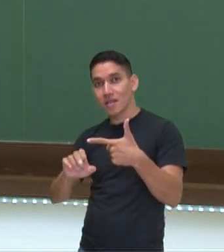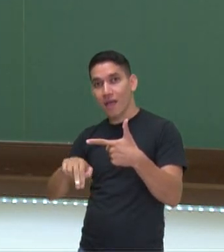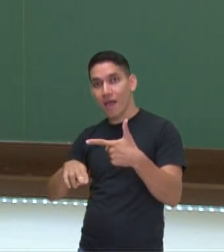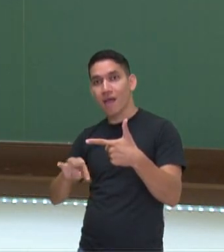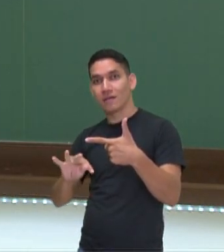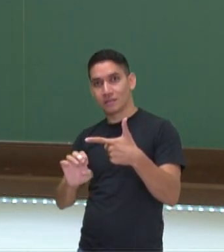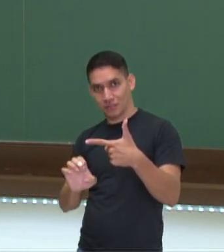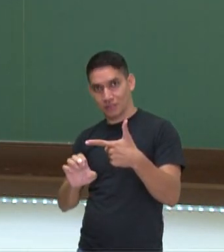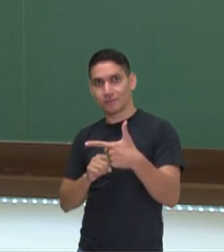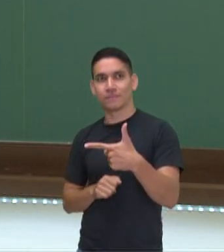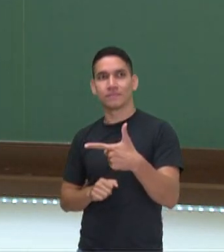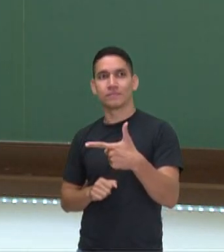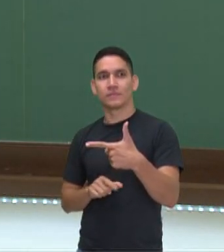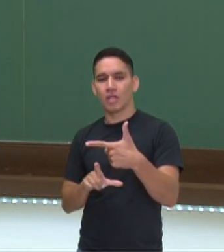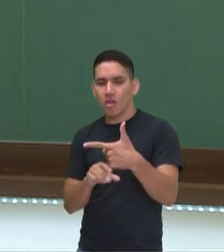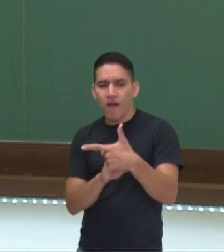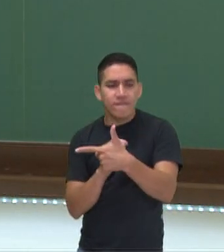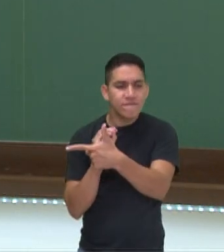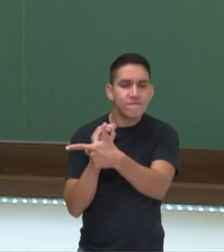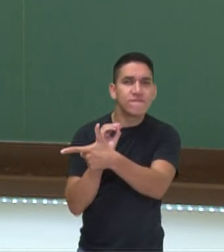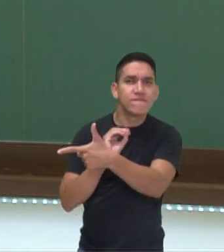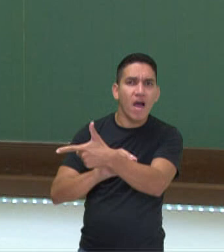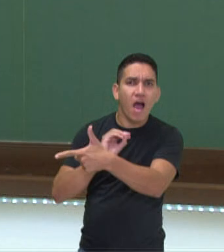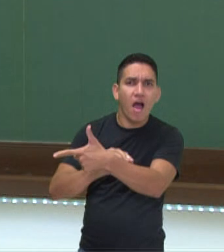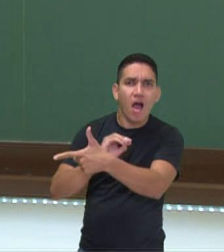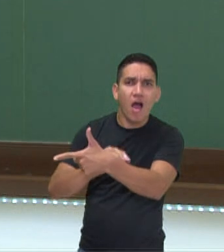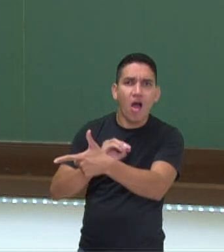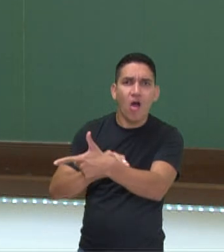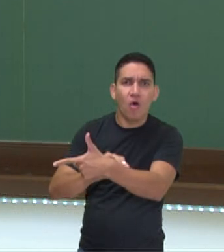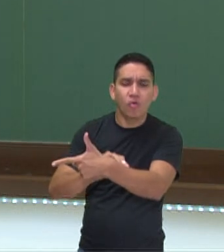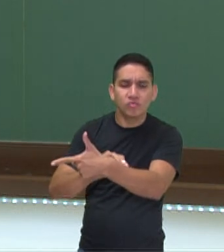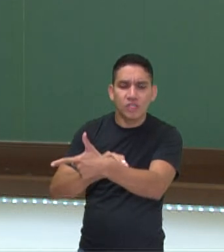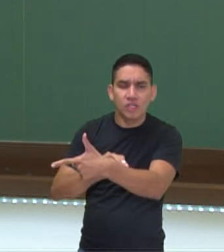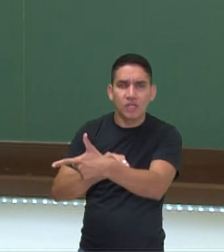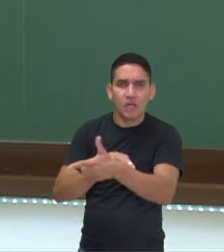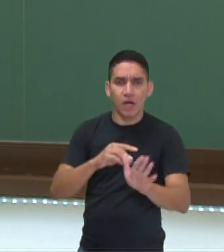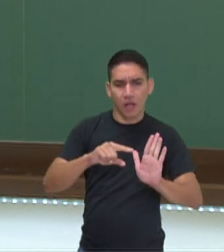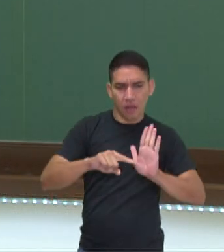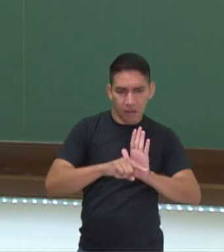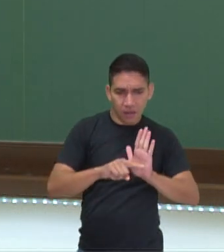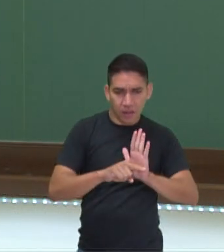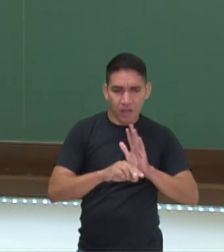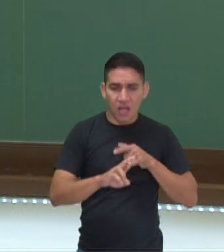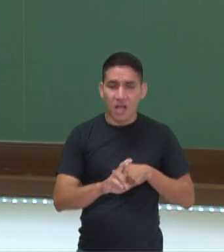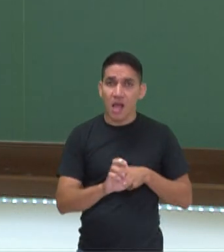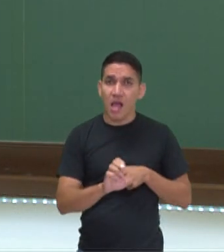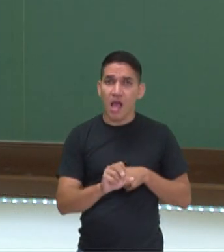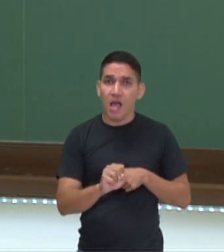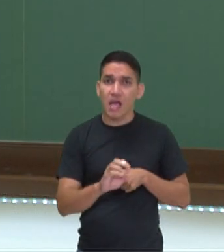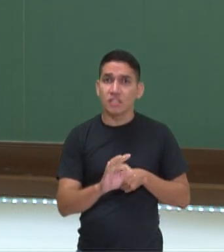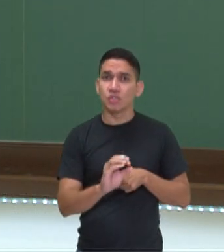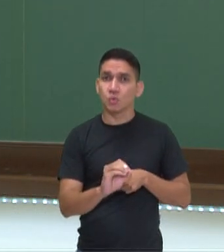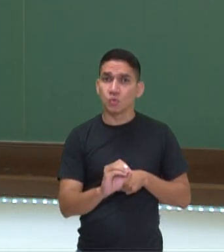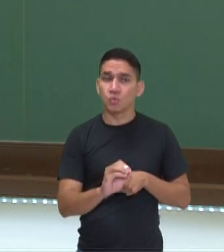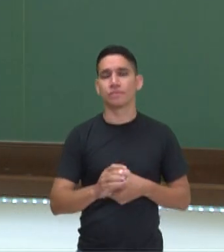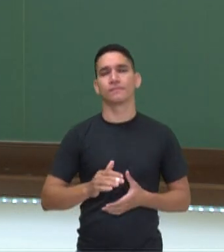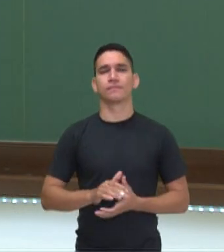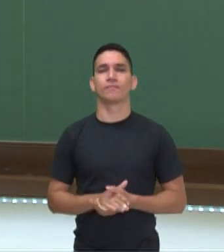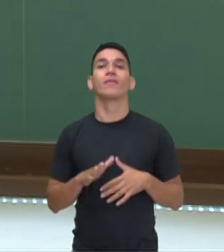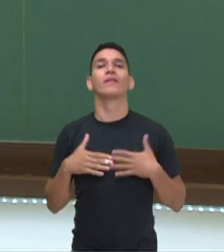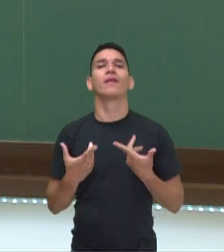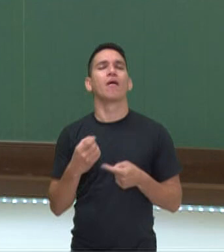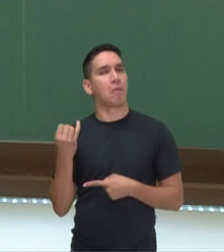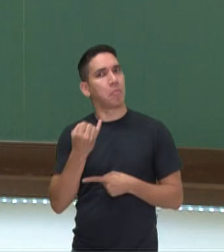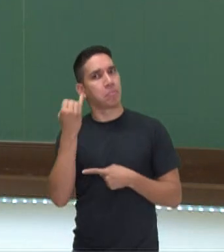e o valorzinho' que sobra aqui no final da subtração é resto Ok então é importante